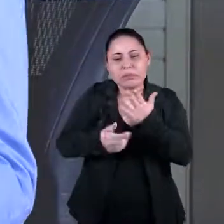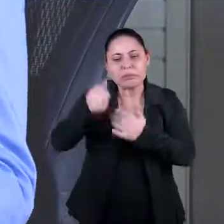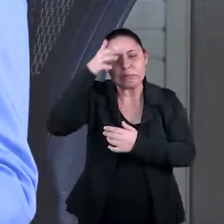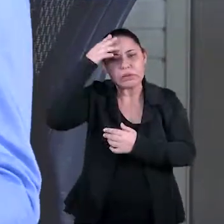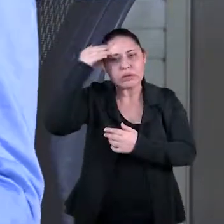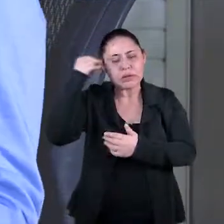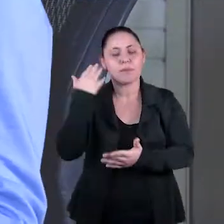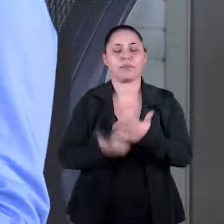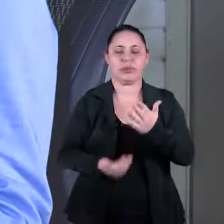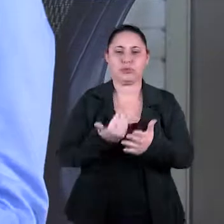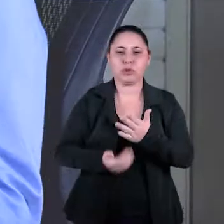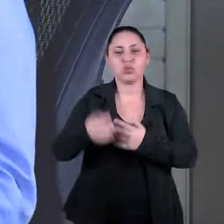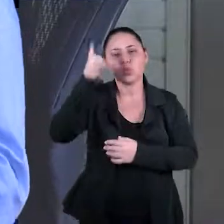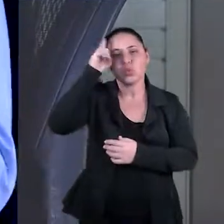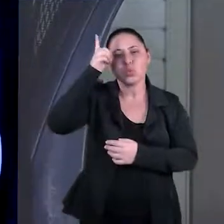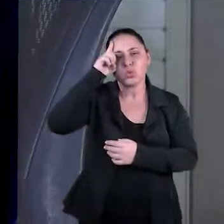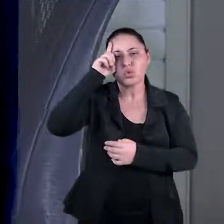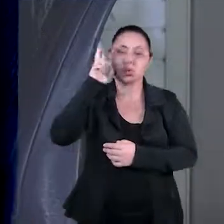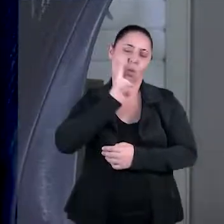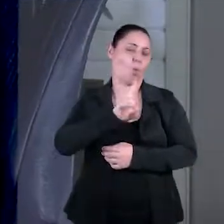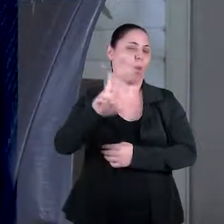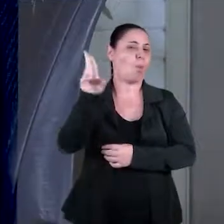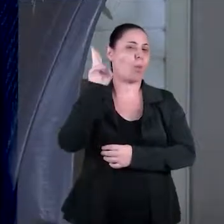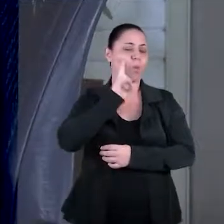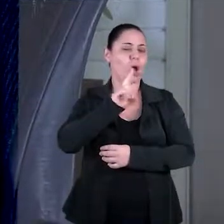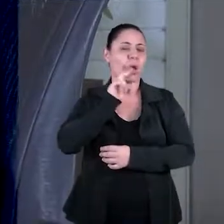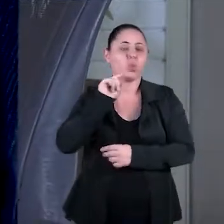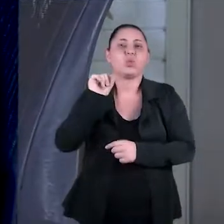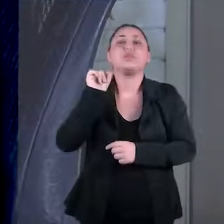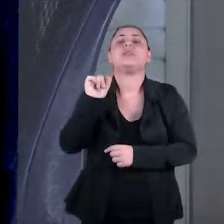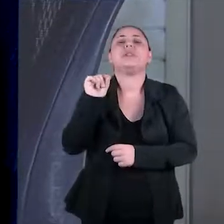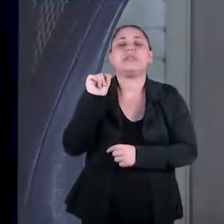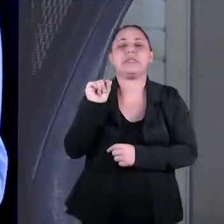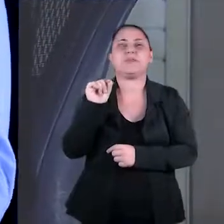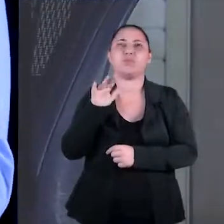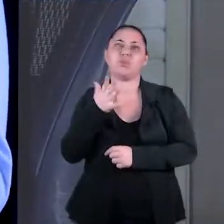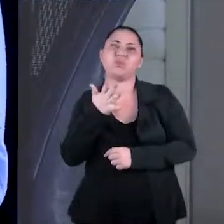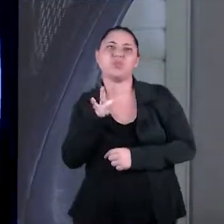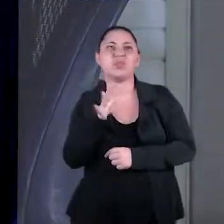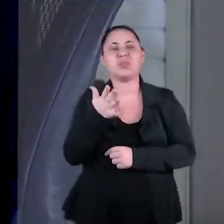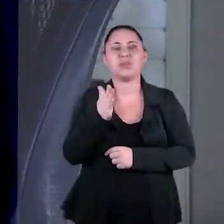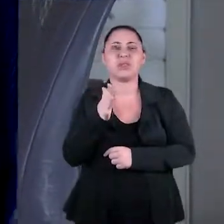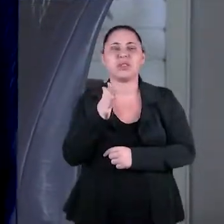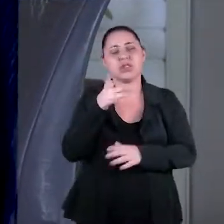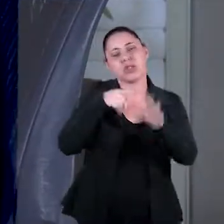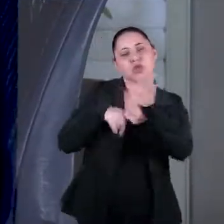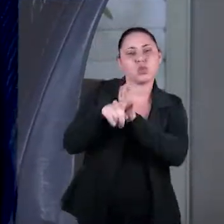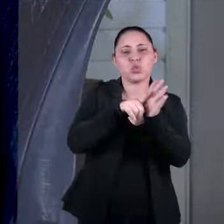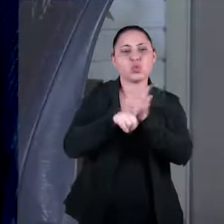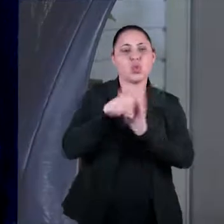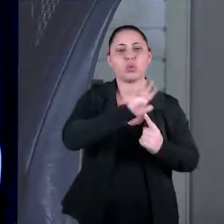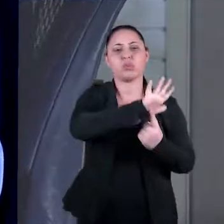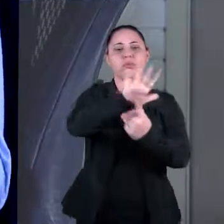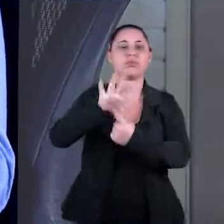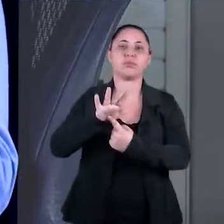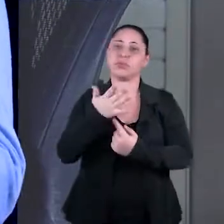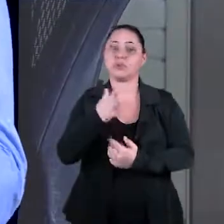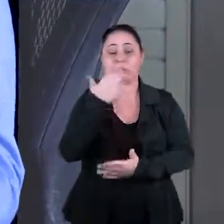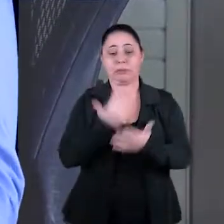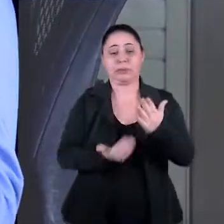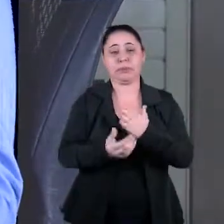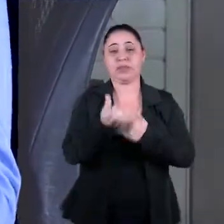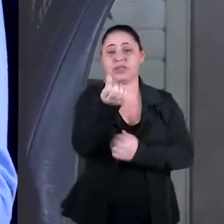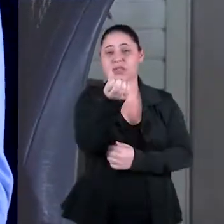que a gente chama de queda fisiológica. E o que é considerado normal perder diariamente? A gente tem alguns estudos que mostram que